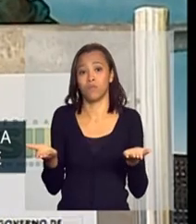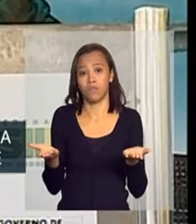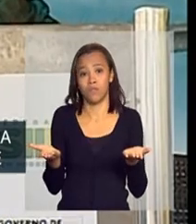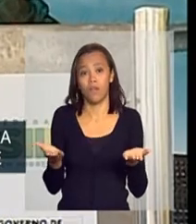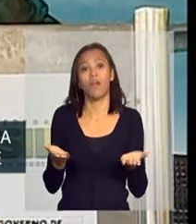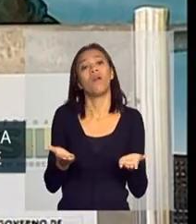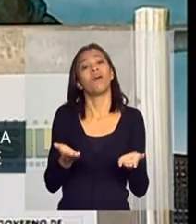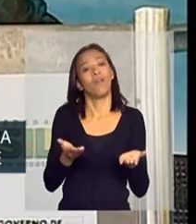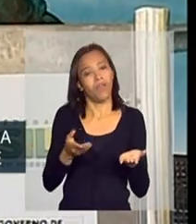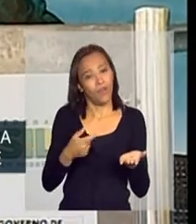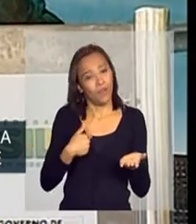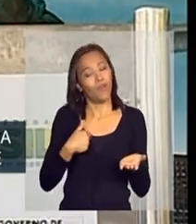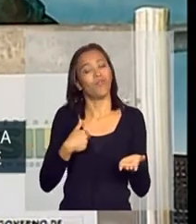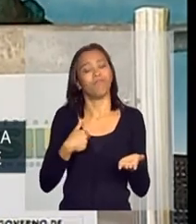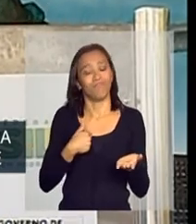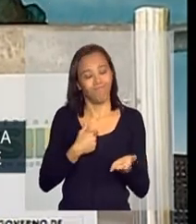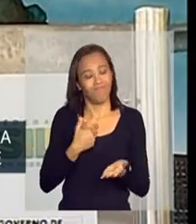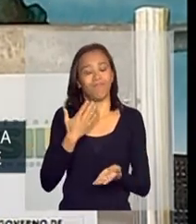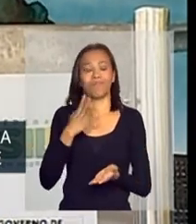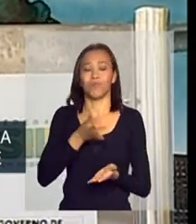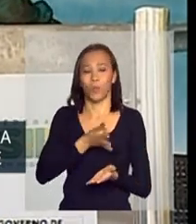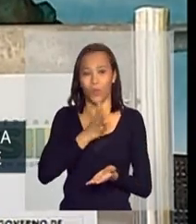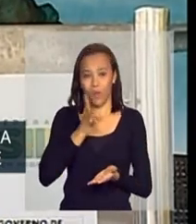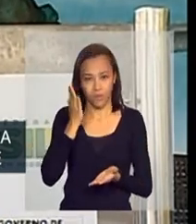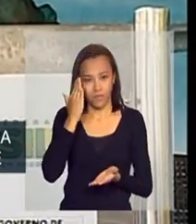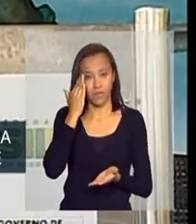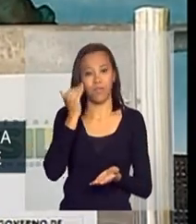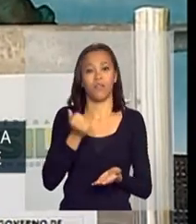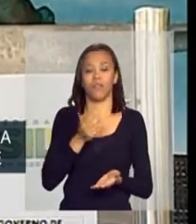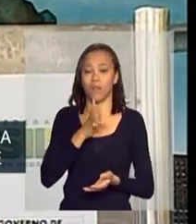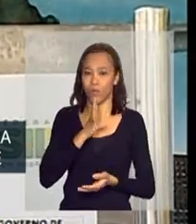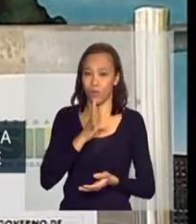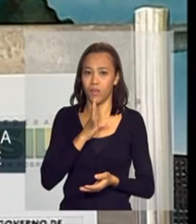eu tenho de reconhecer aqui que é fruto